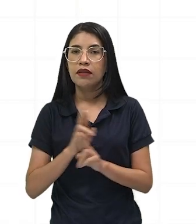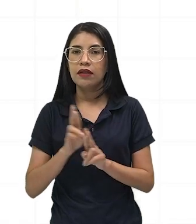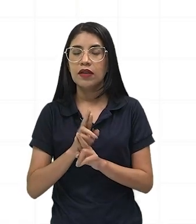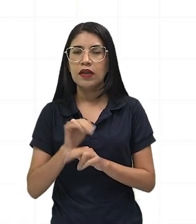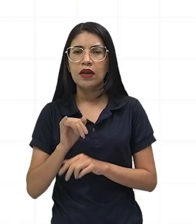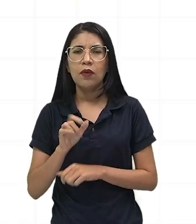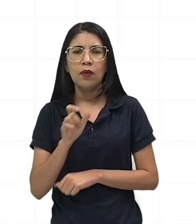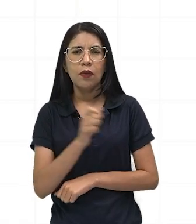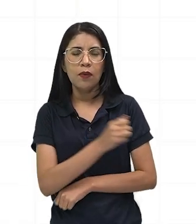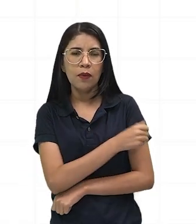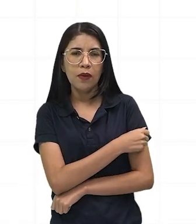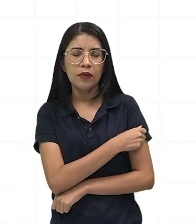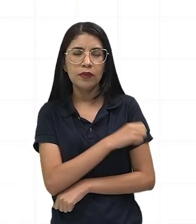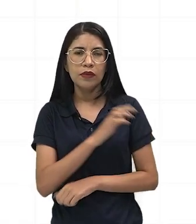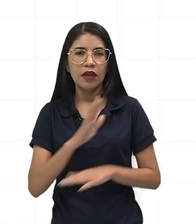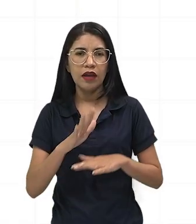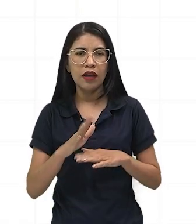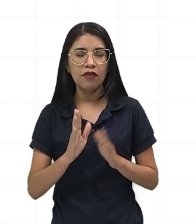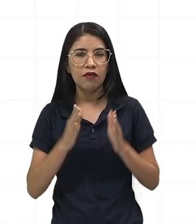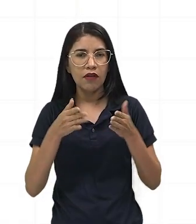se empenhando mais, né,